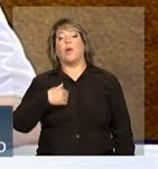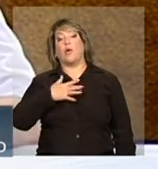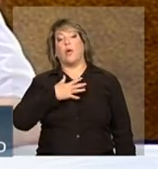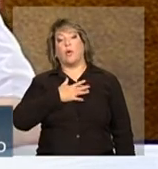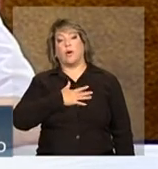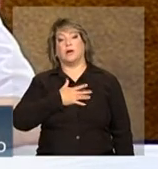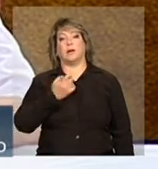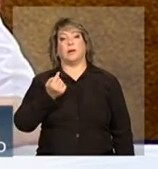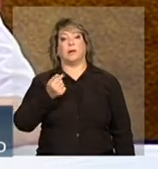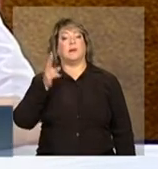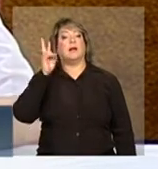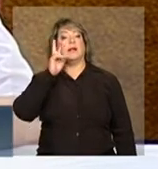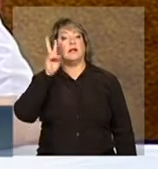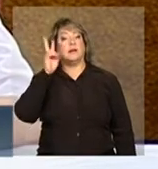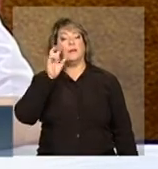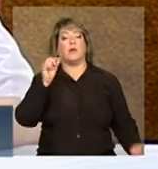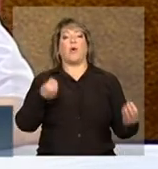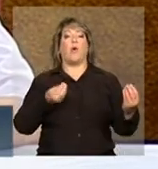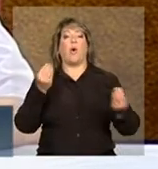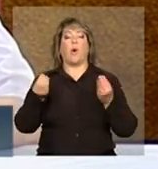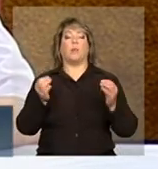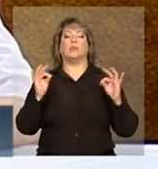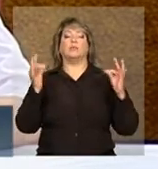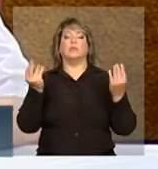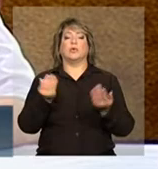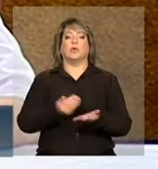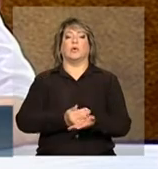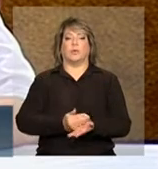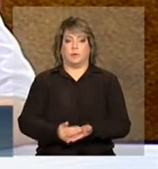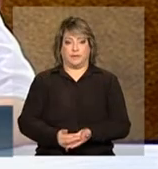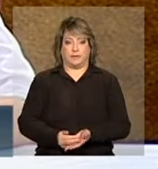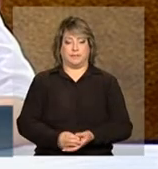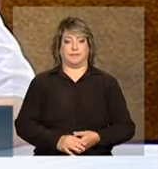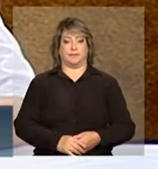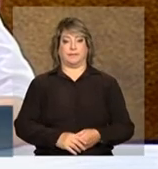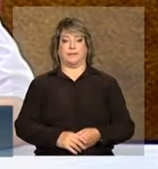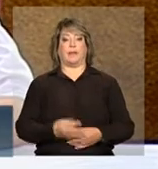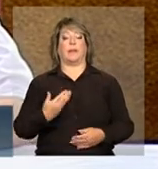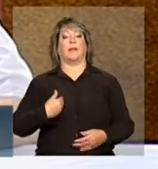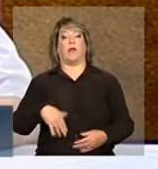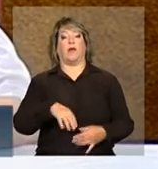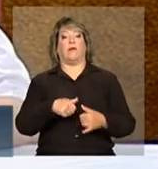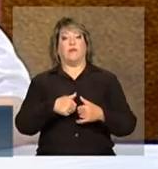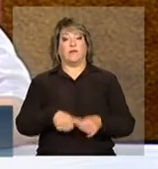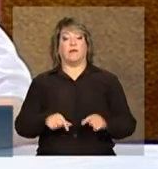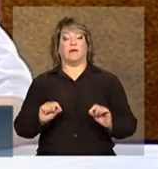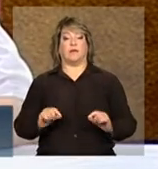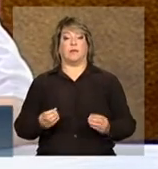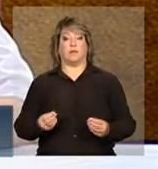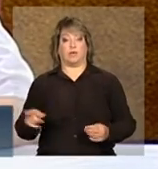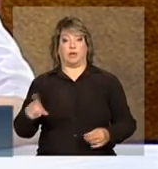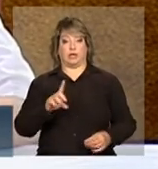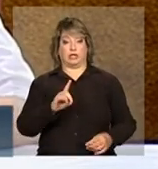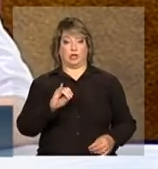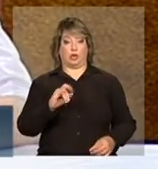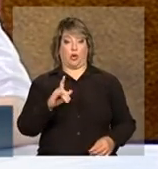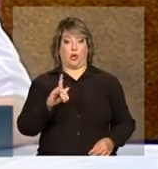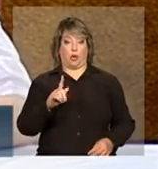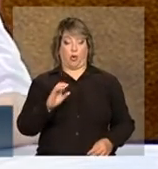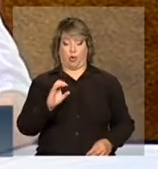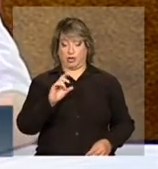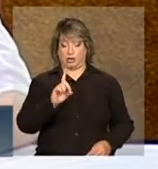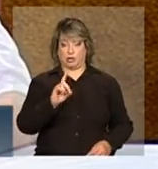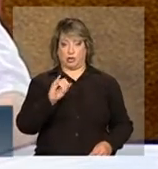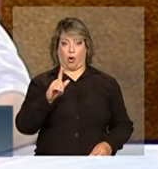de relembrar como é que tudo começou. A gente fica realmente muito voltada, como o Diogo disse, para essa questão